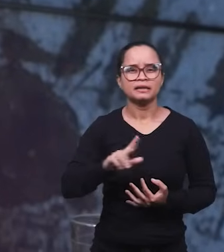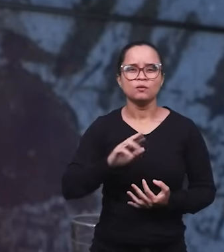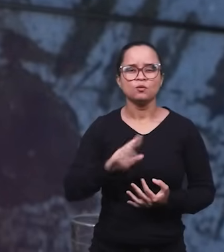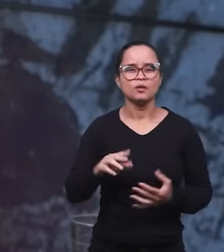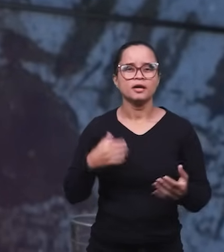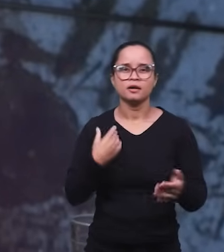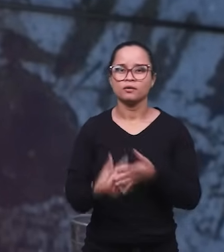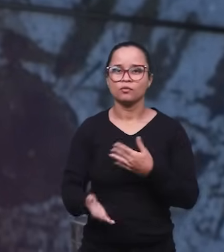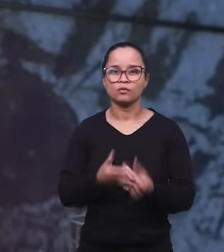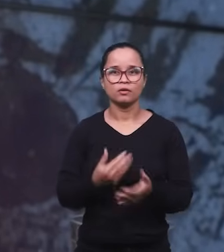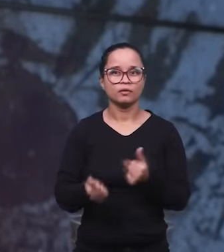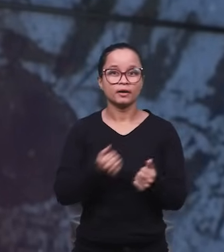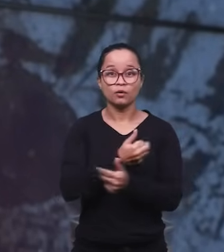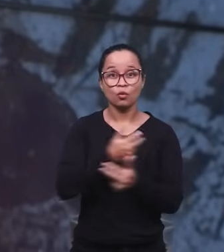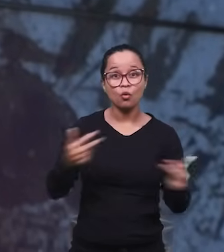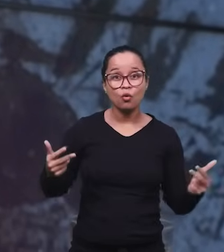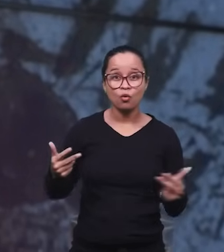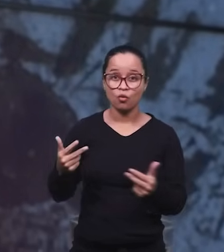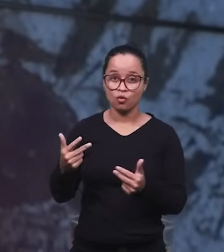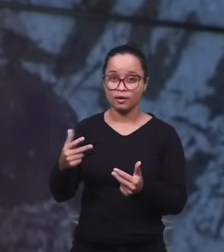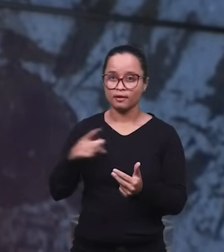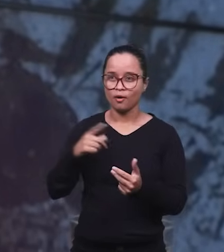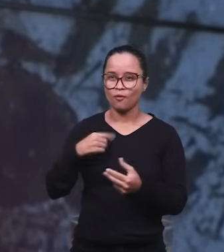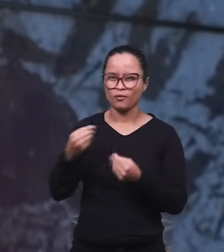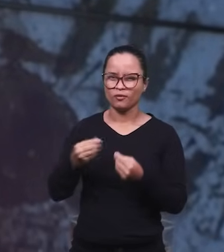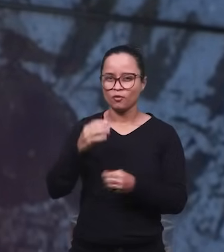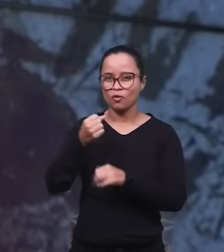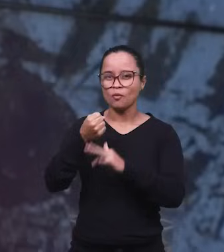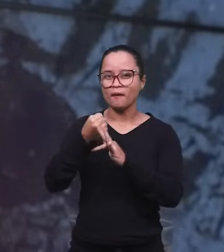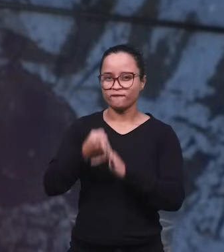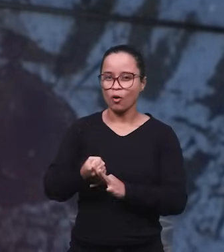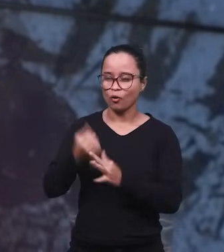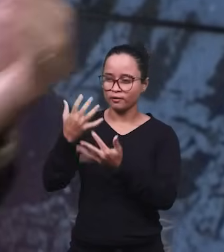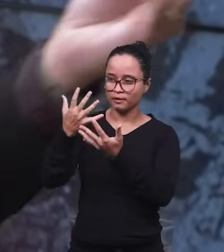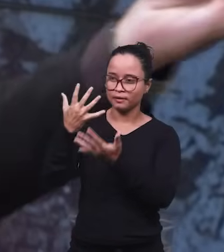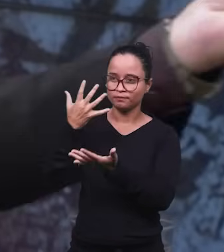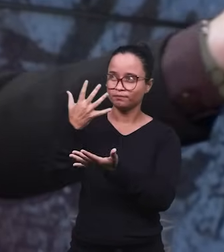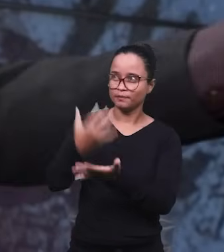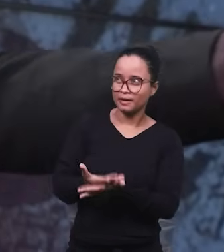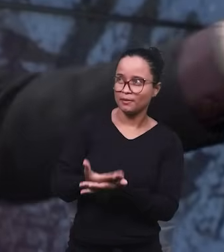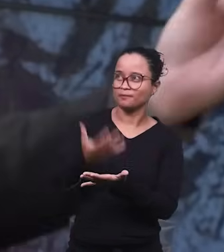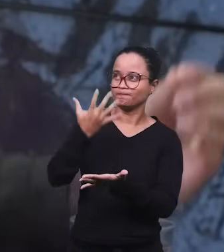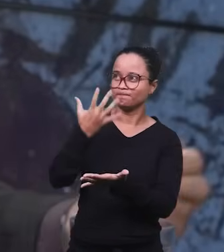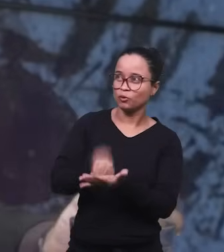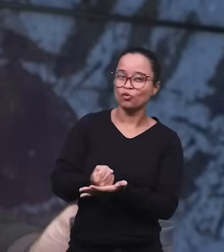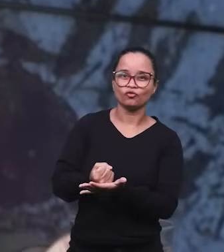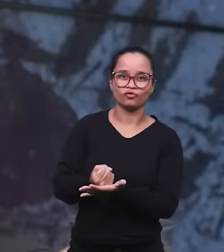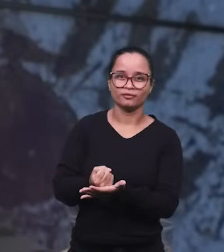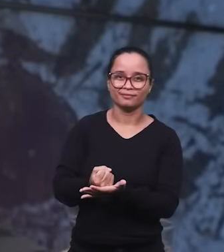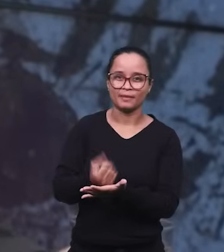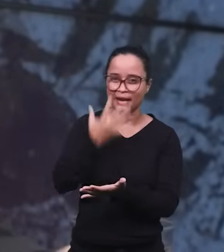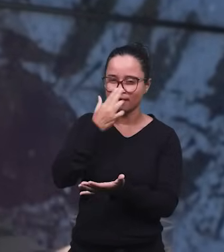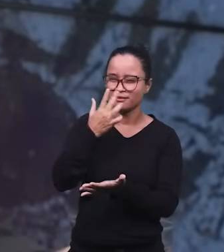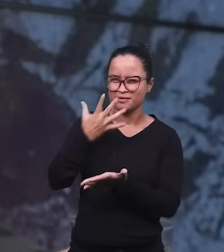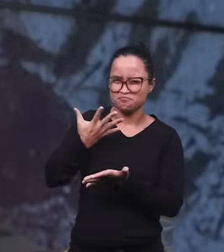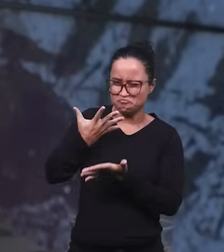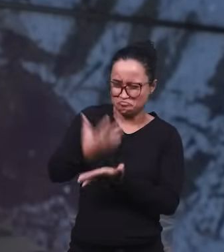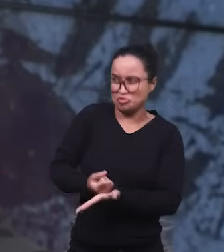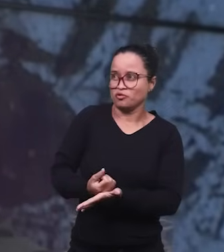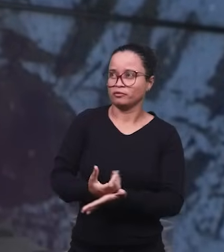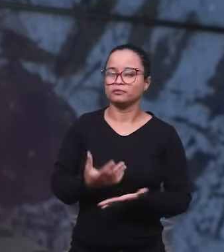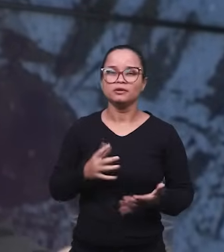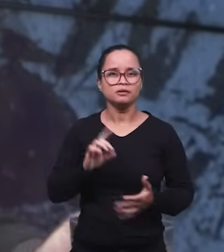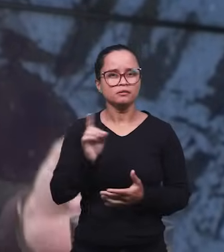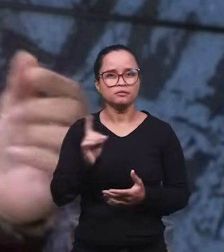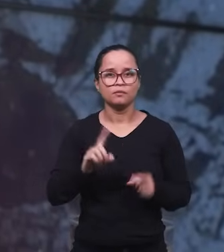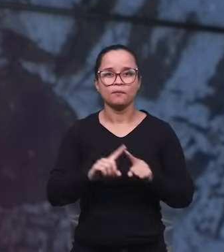uma qualquer coisa que puxa para baixo, uma força que puxa para baixo. Então ele, nessa questão do espaço, ele